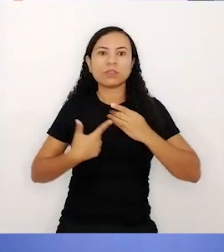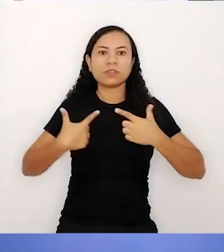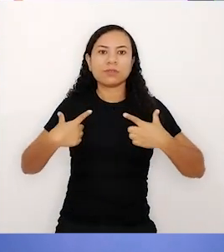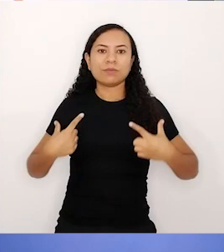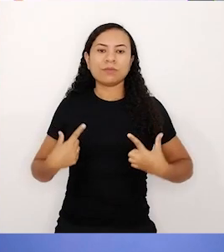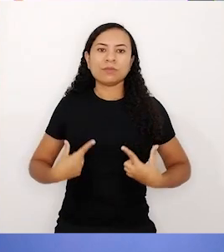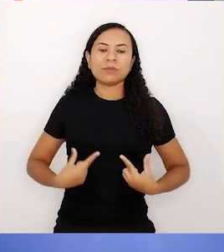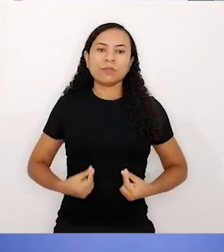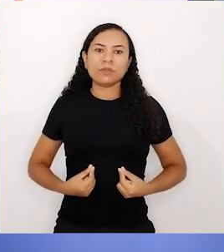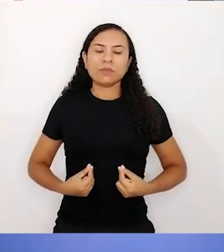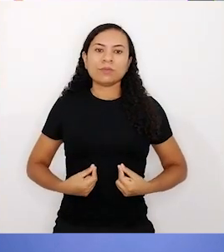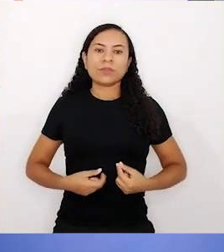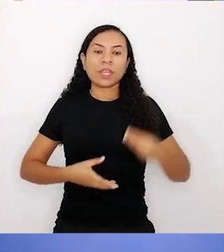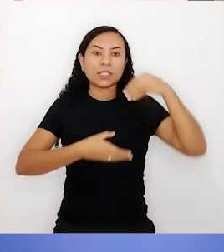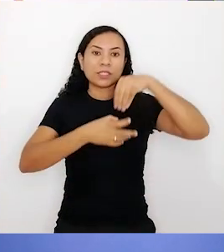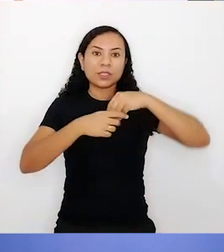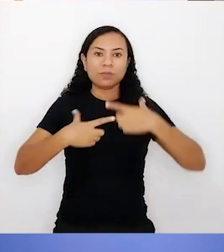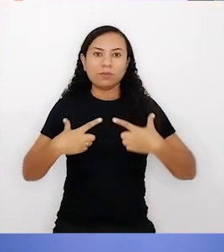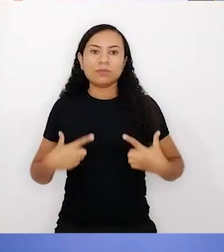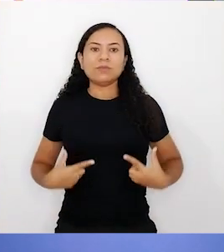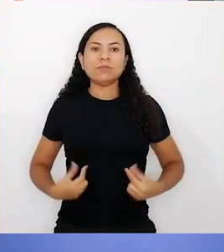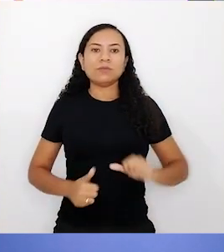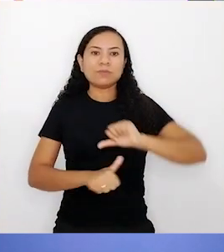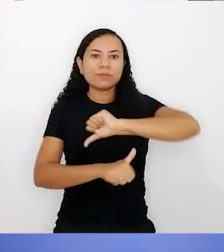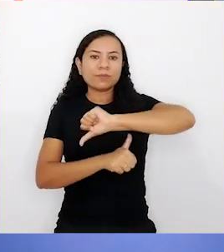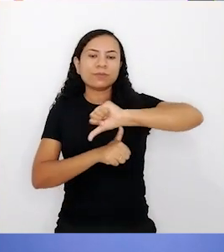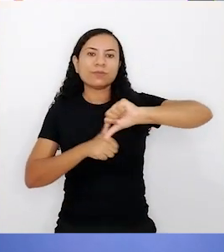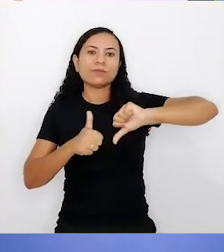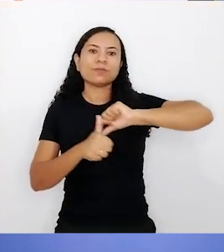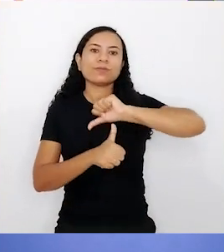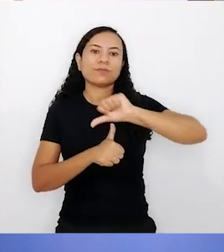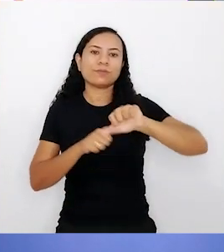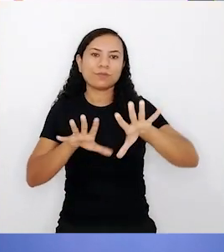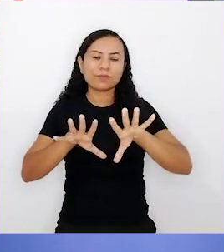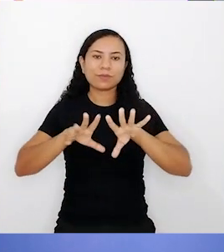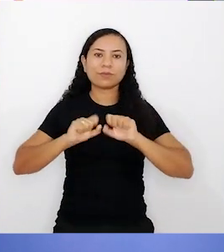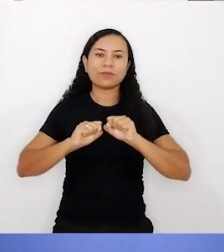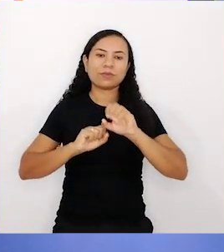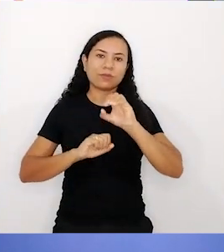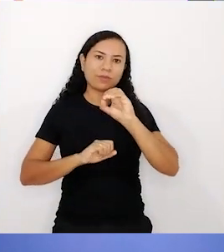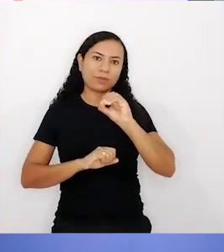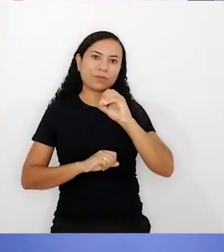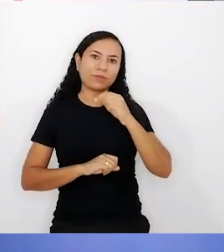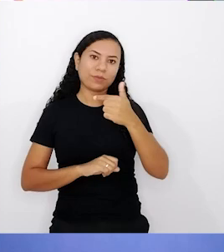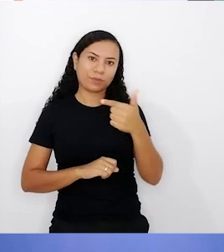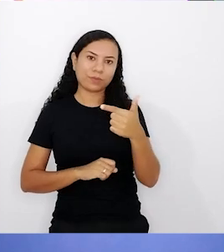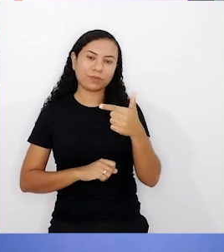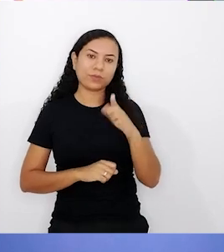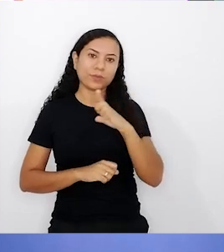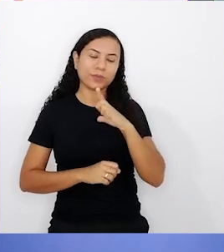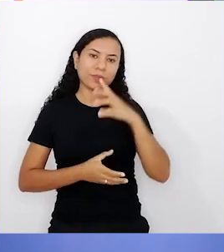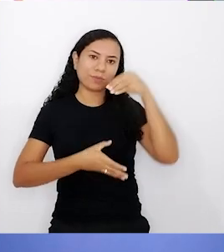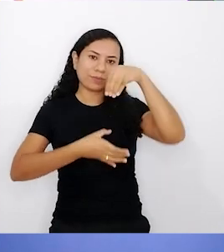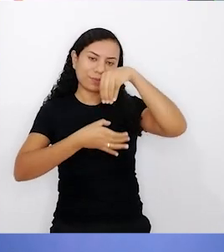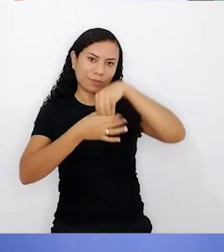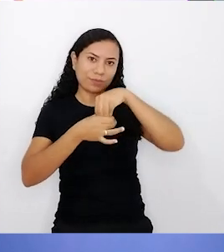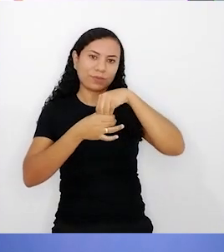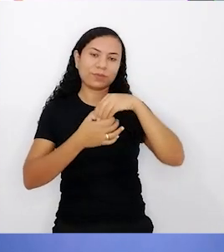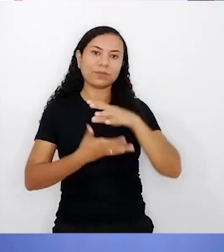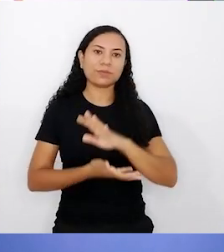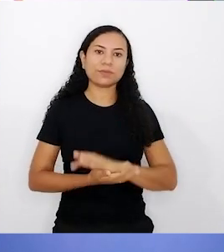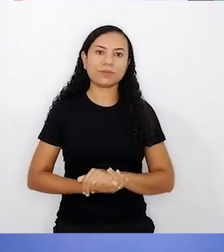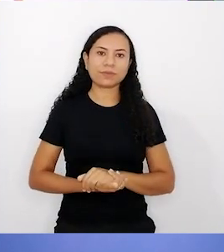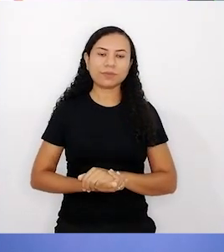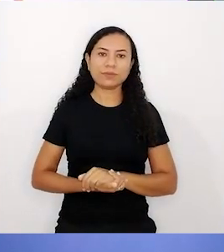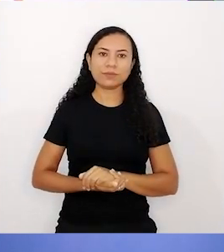e lá é que vai acontecer a oxigenação. Nessa parte da circulação, ele